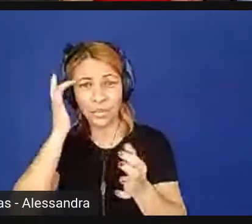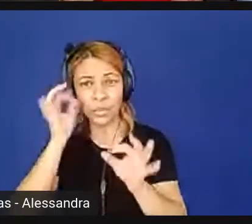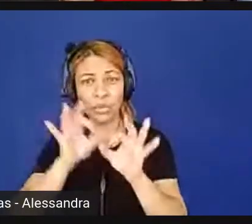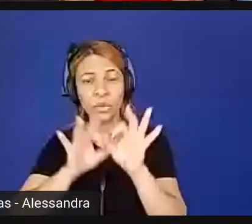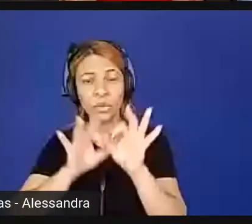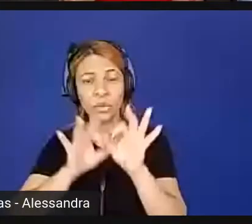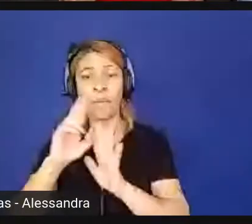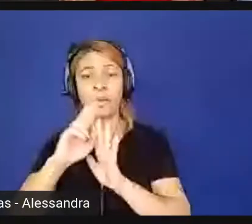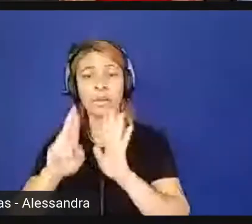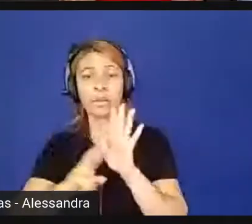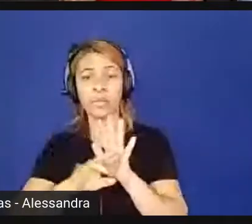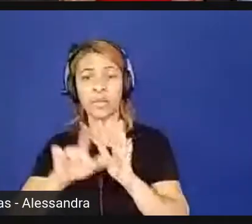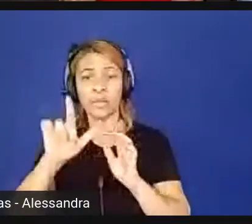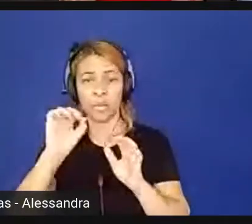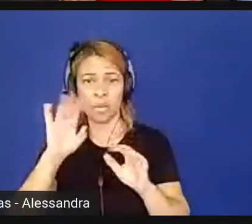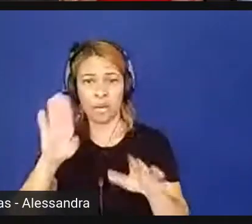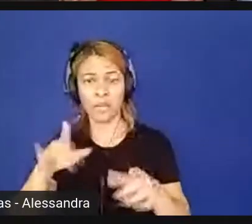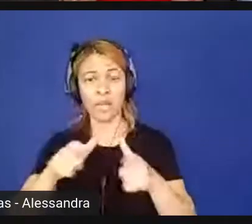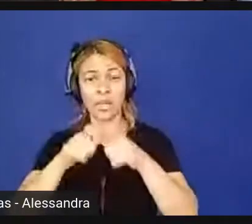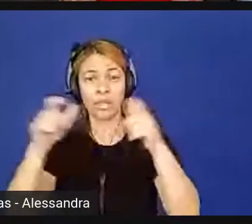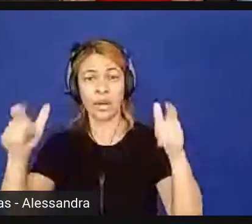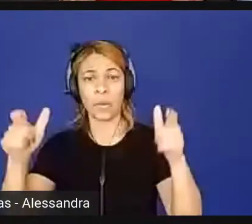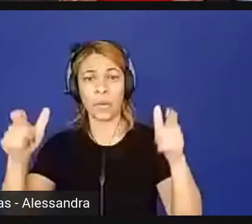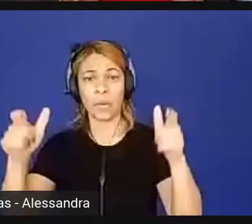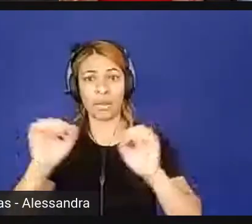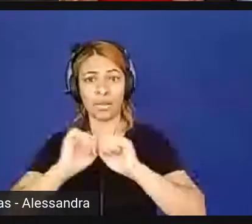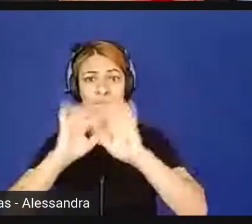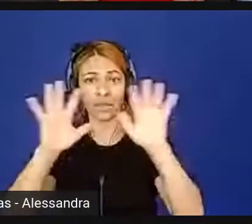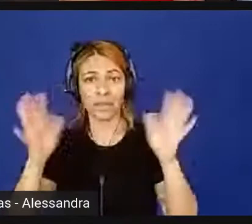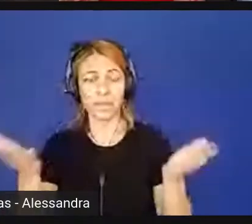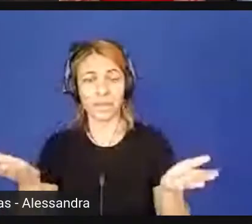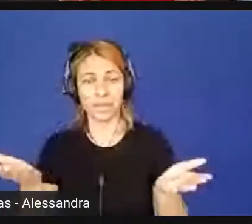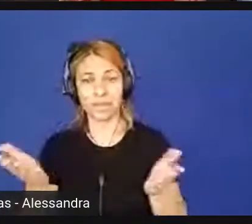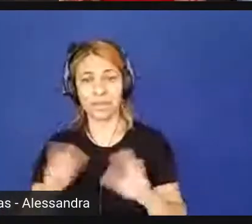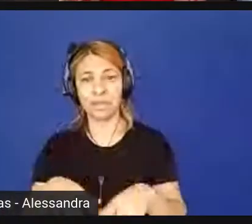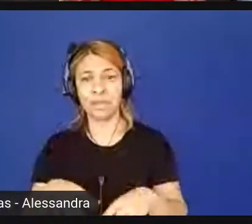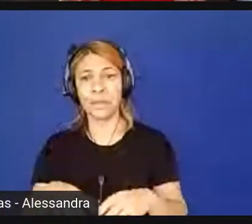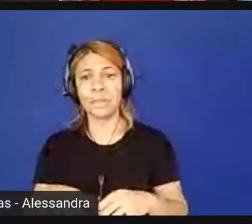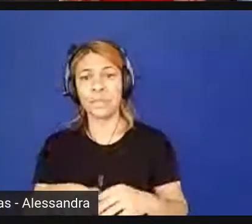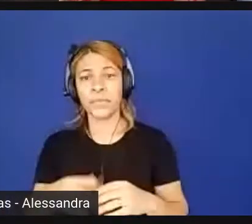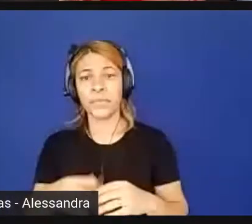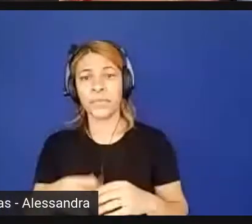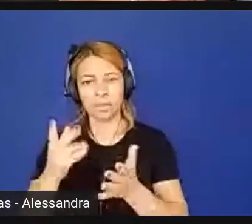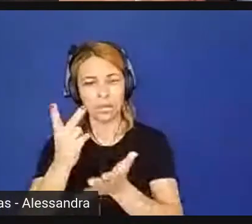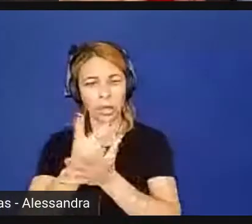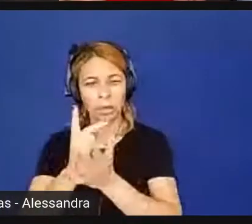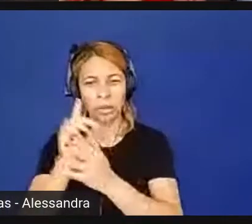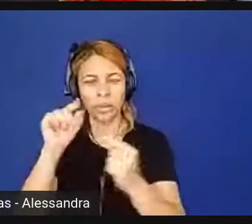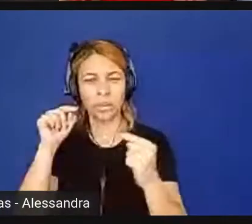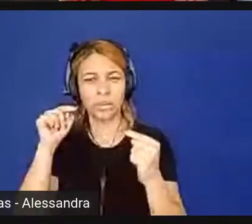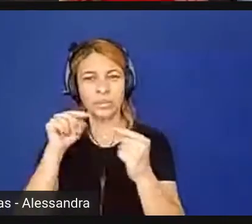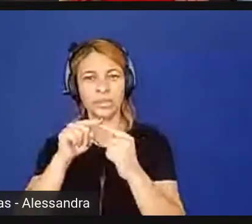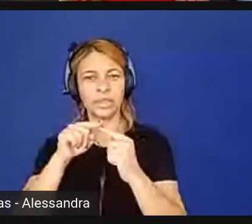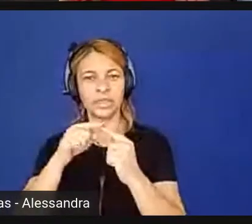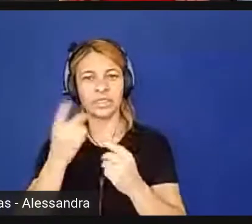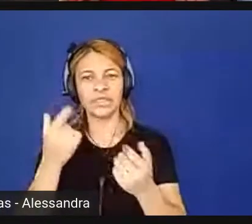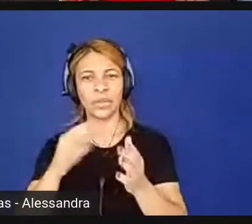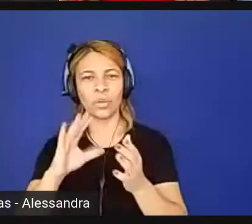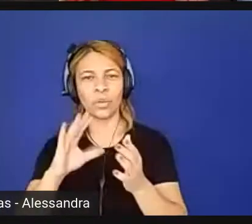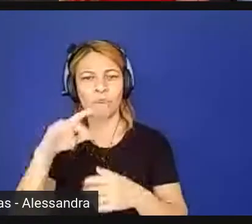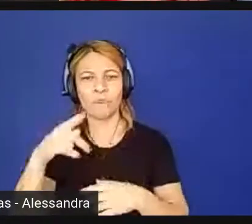porque aumentaria a transparência mesmo, realmente. E aí vai nos nossos objetivos aqui parecidos com o compliance,